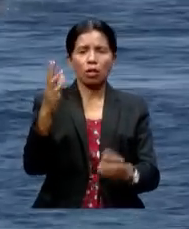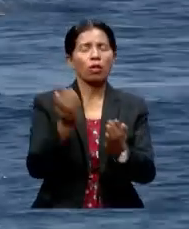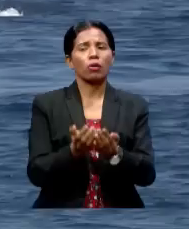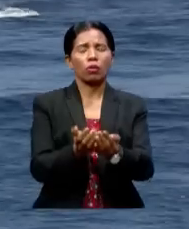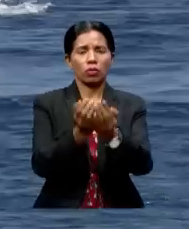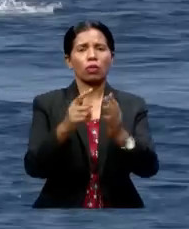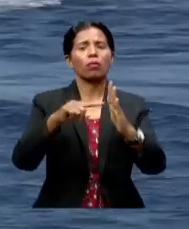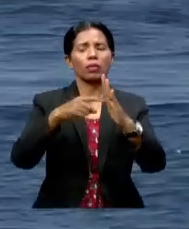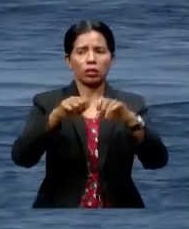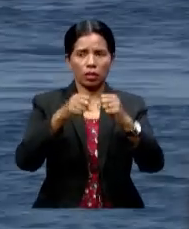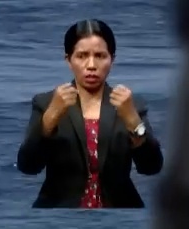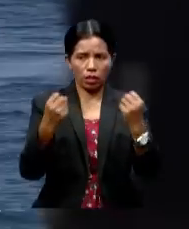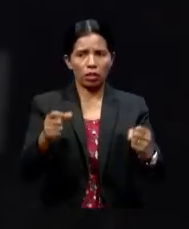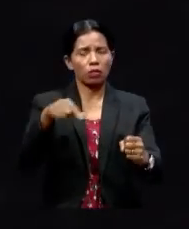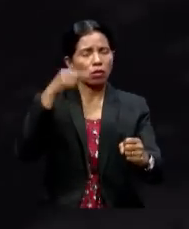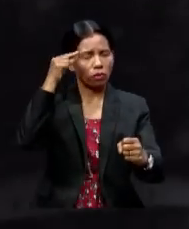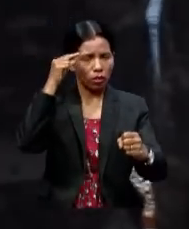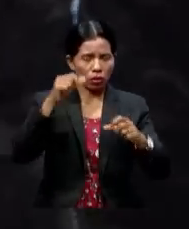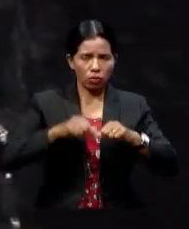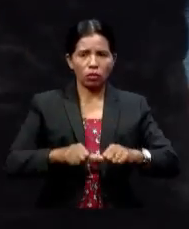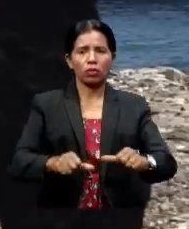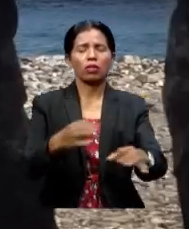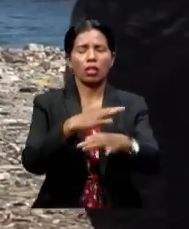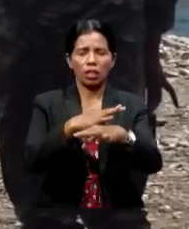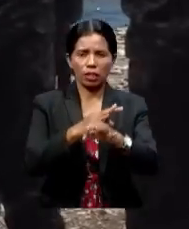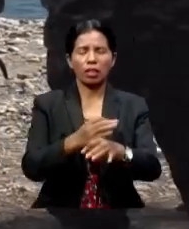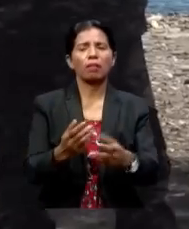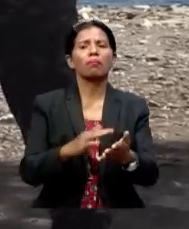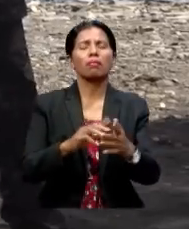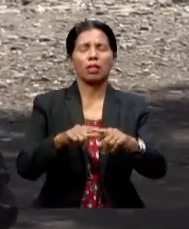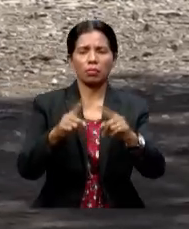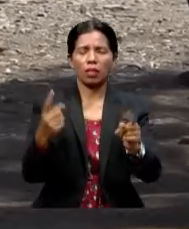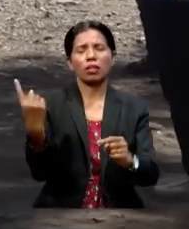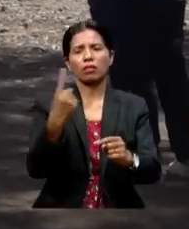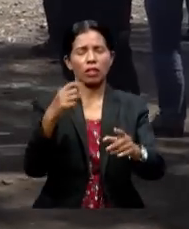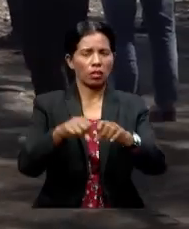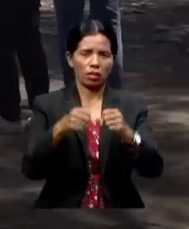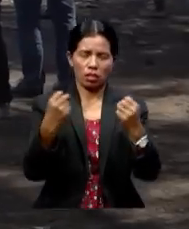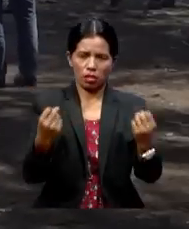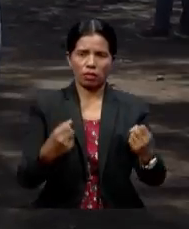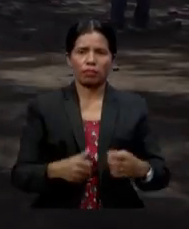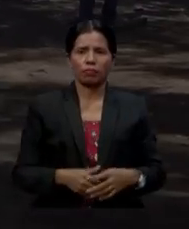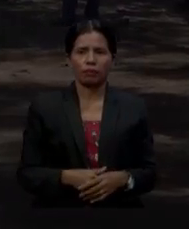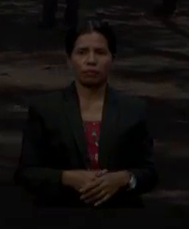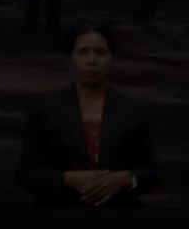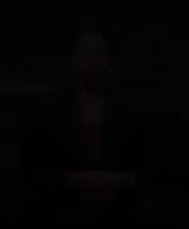Hu Aat. Governo continua halo manutenção, mas bem na fatinat. João Carlos Tito Silva, Ziemen.